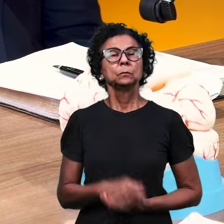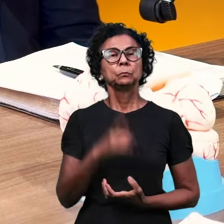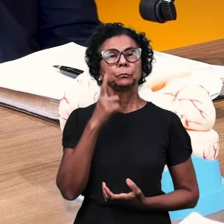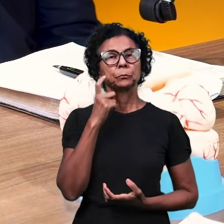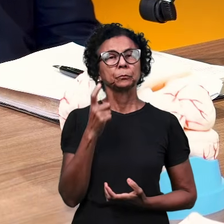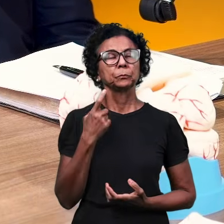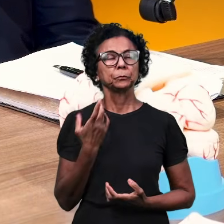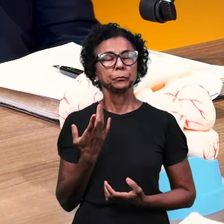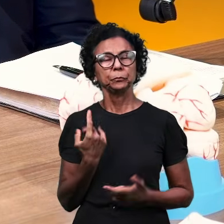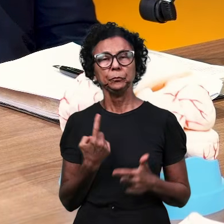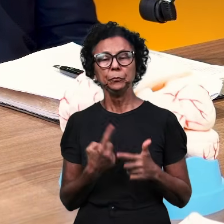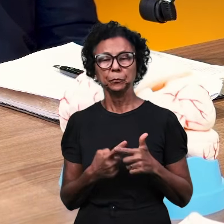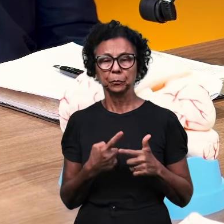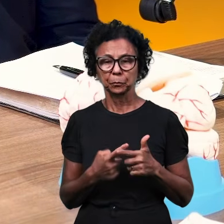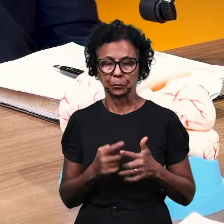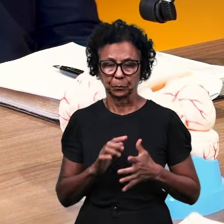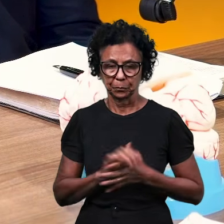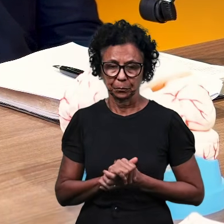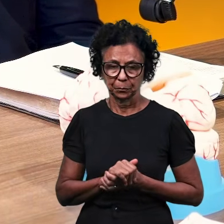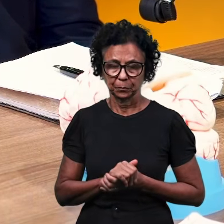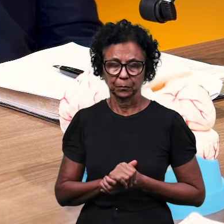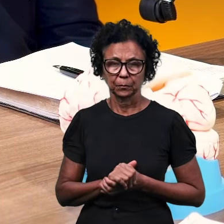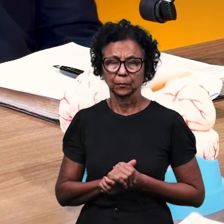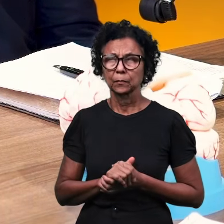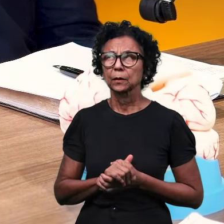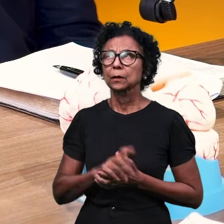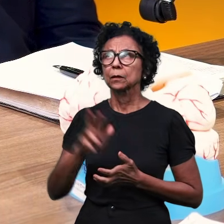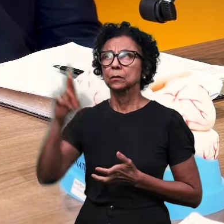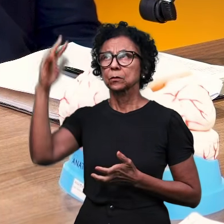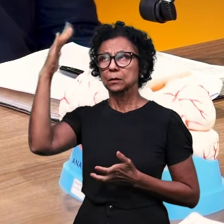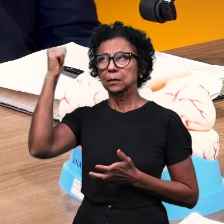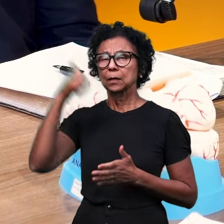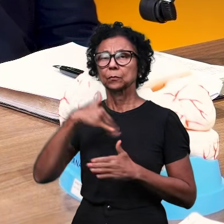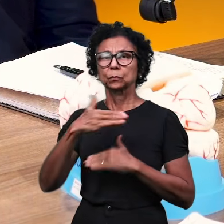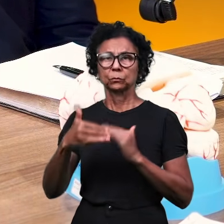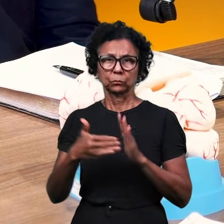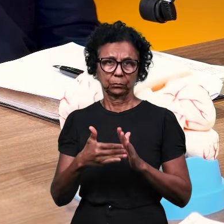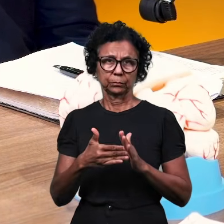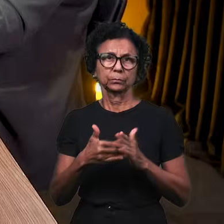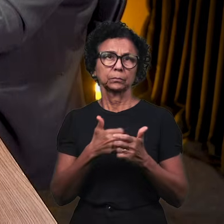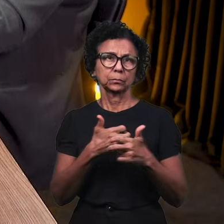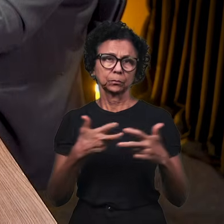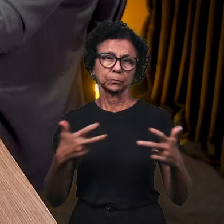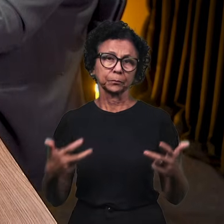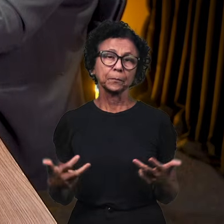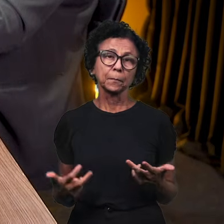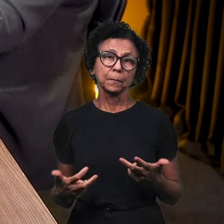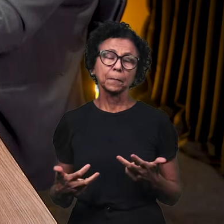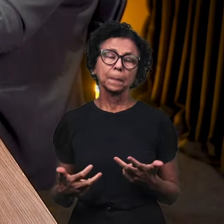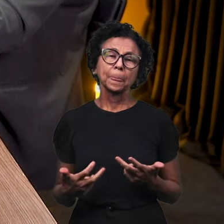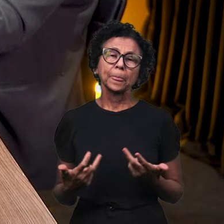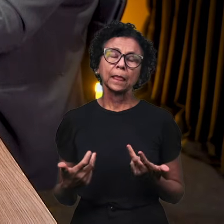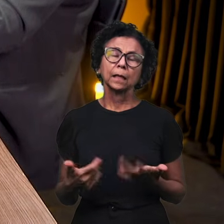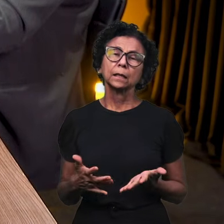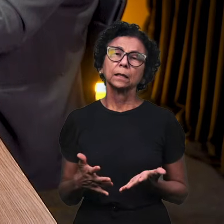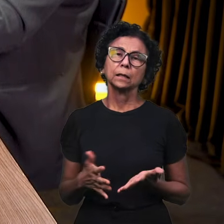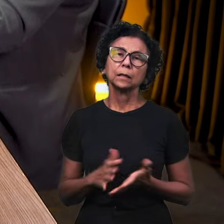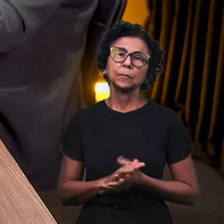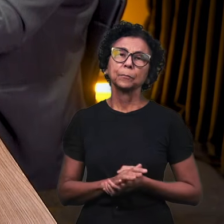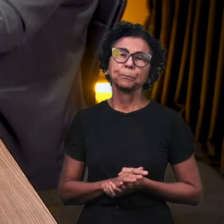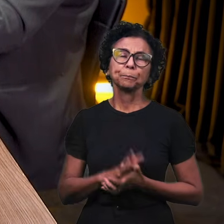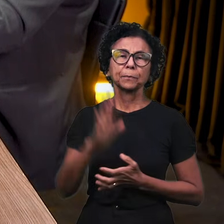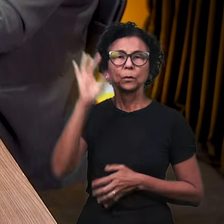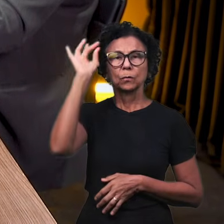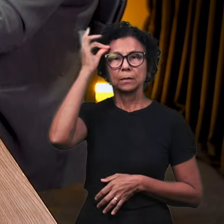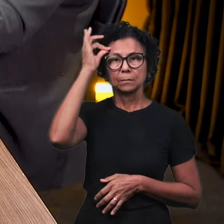muito interessante porque o Senhor ele sabe de todas as coisas. E o aspecto